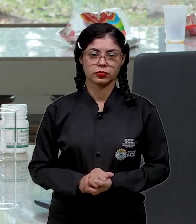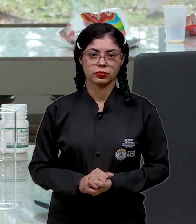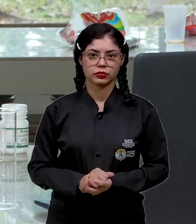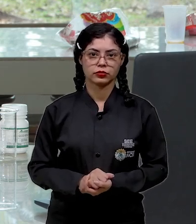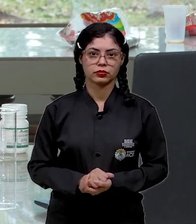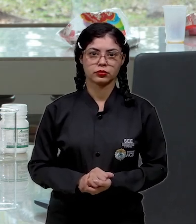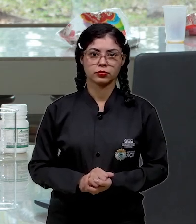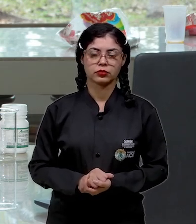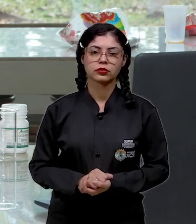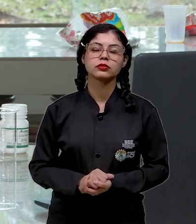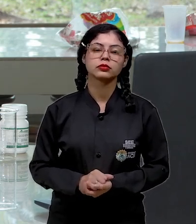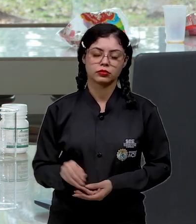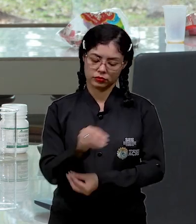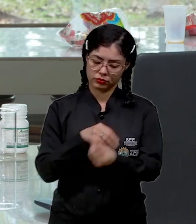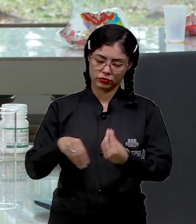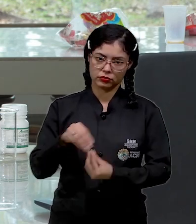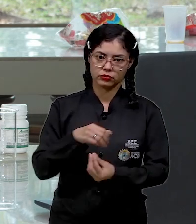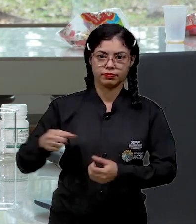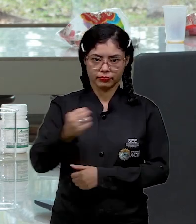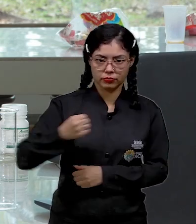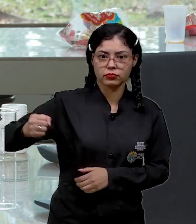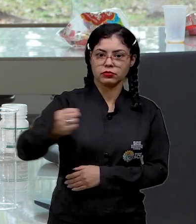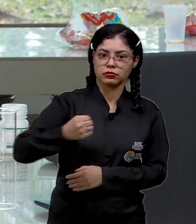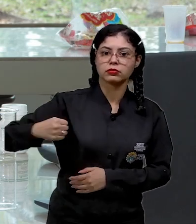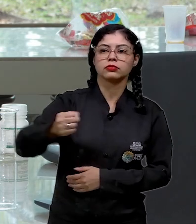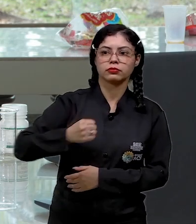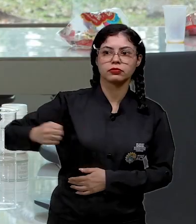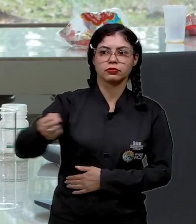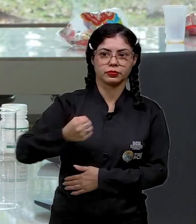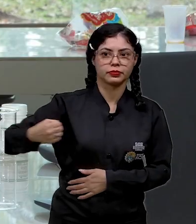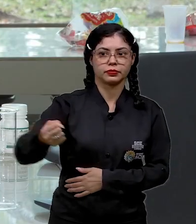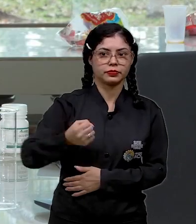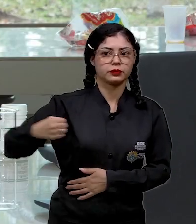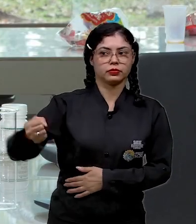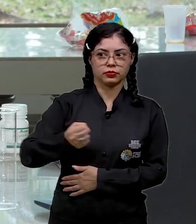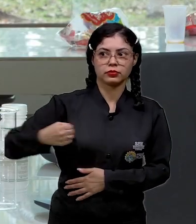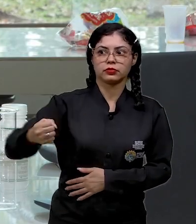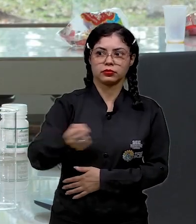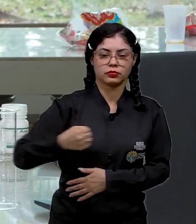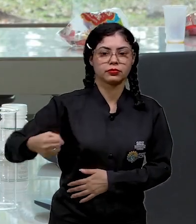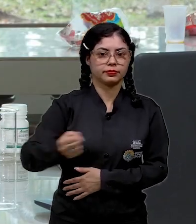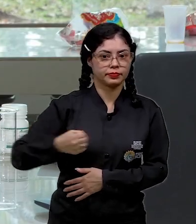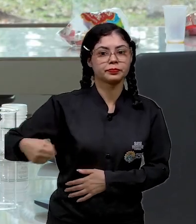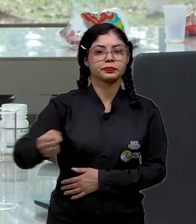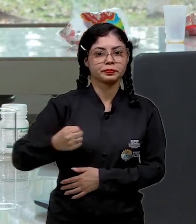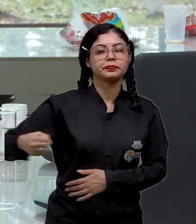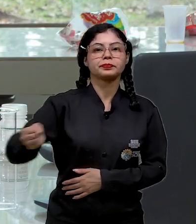Vamos mexer um pouco essa solução. Estão prontos para ver essa mágica acontecer, ó.